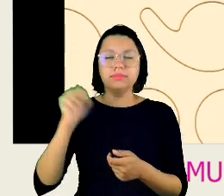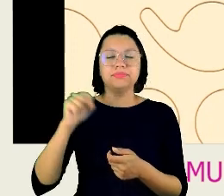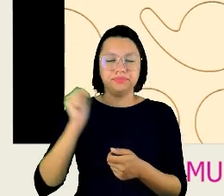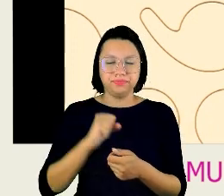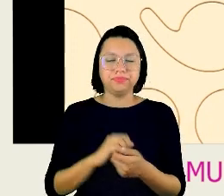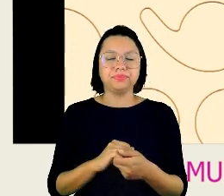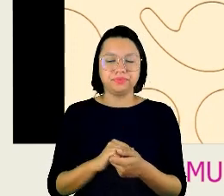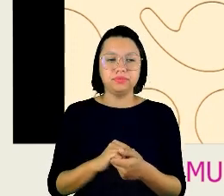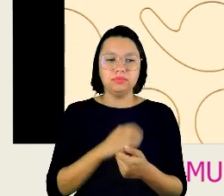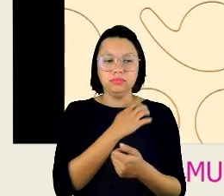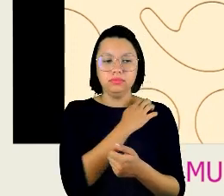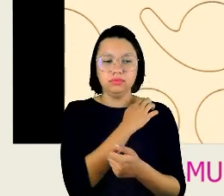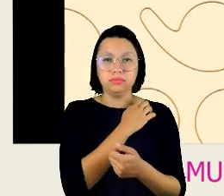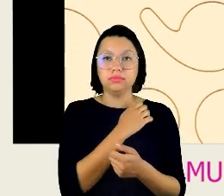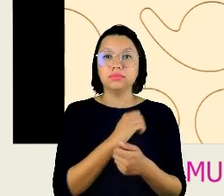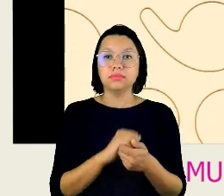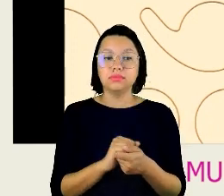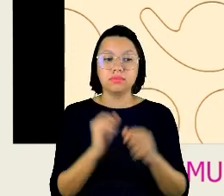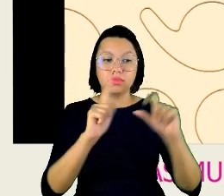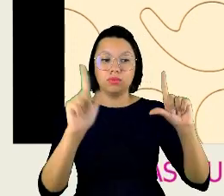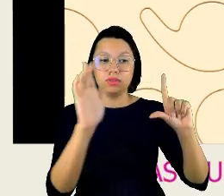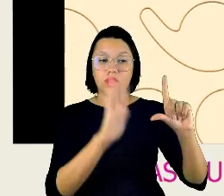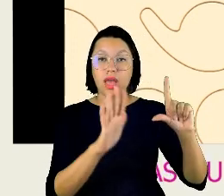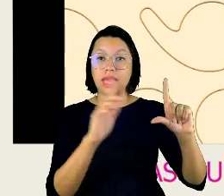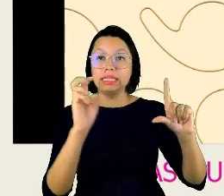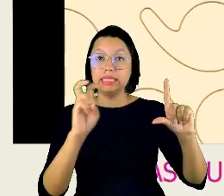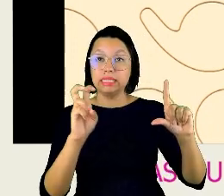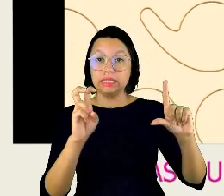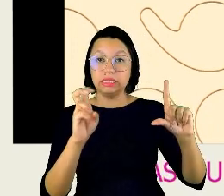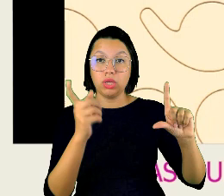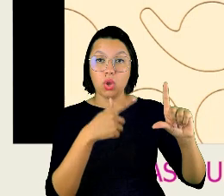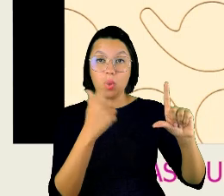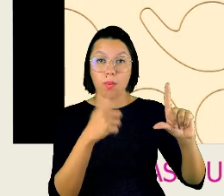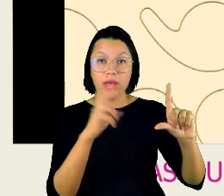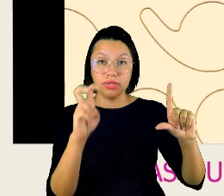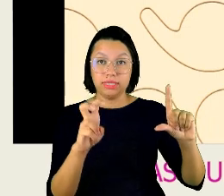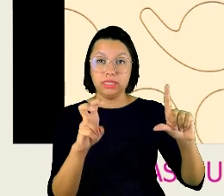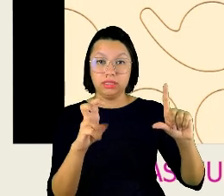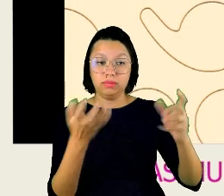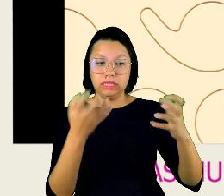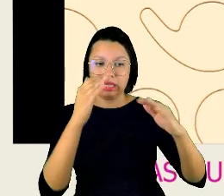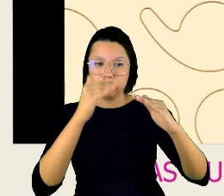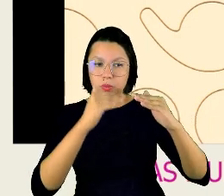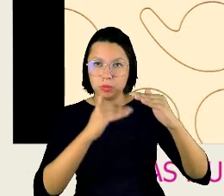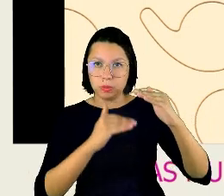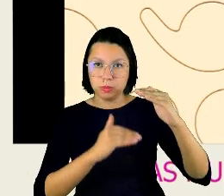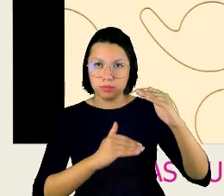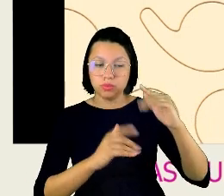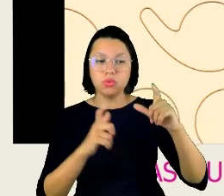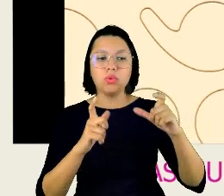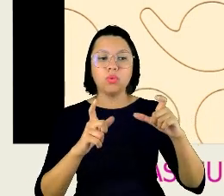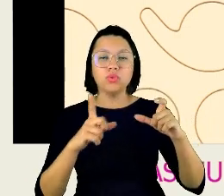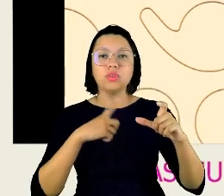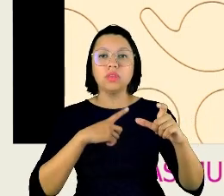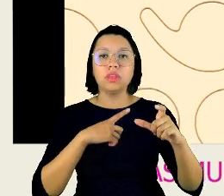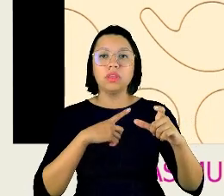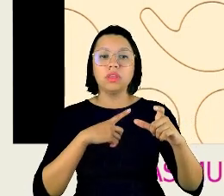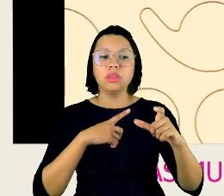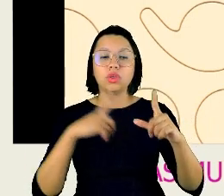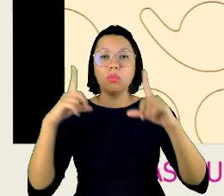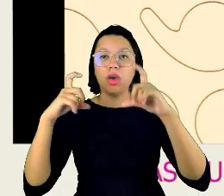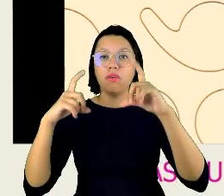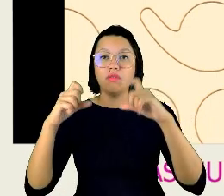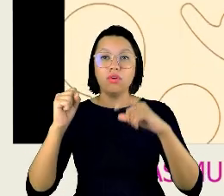eu tô no slide 5, então na página 5, se quiser descer um pouquinho, é onde está essa foto da Simone